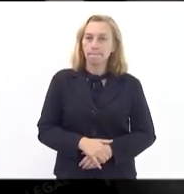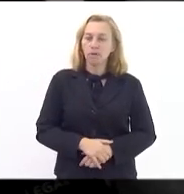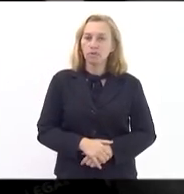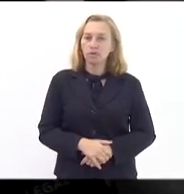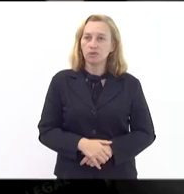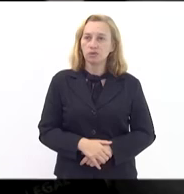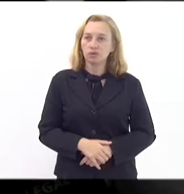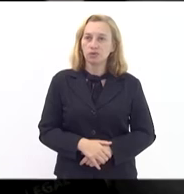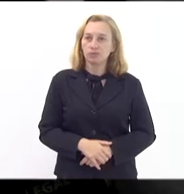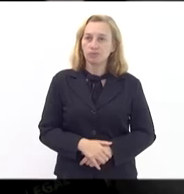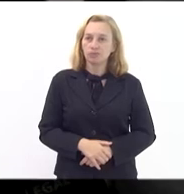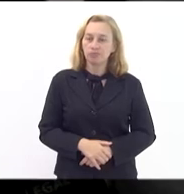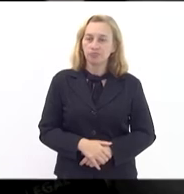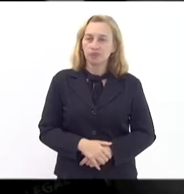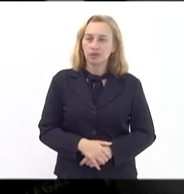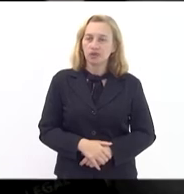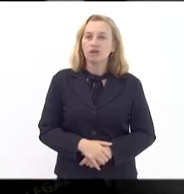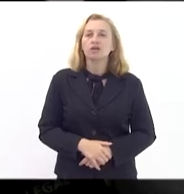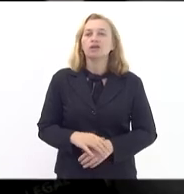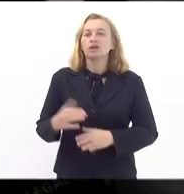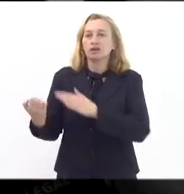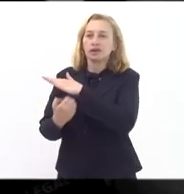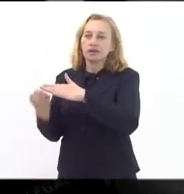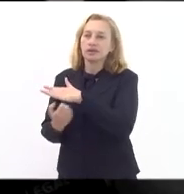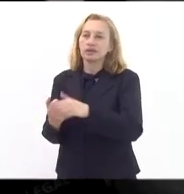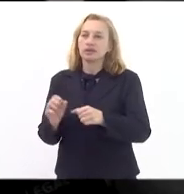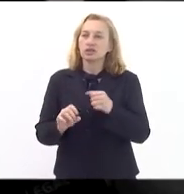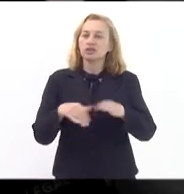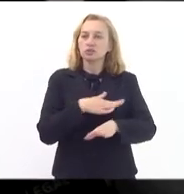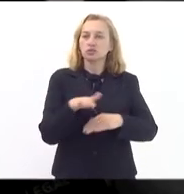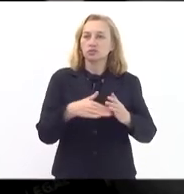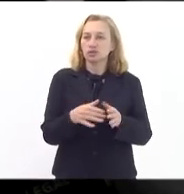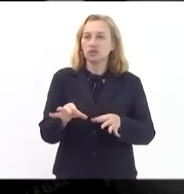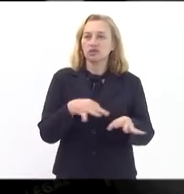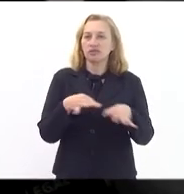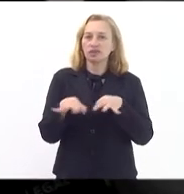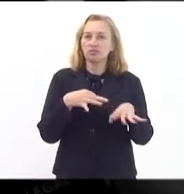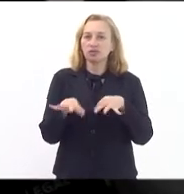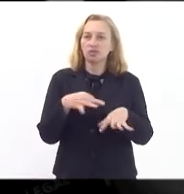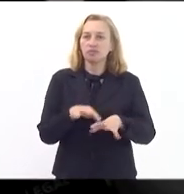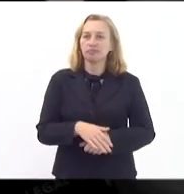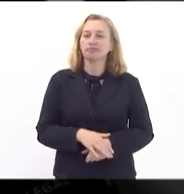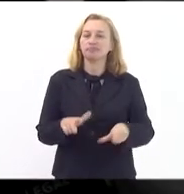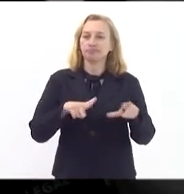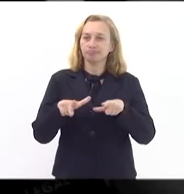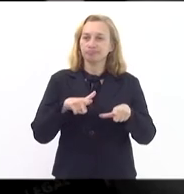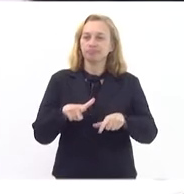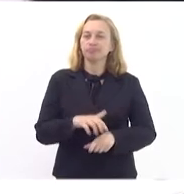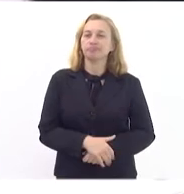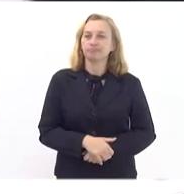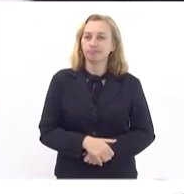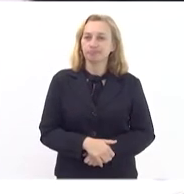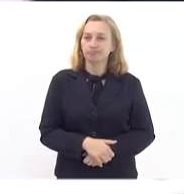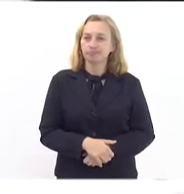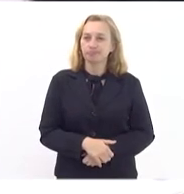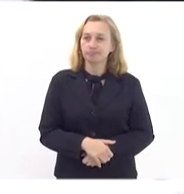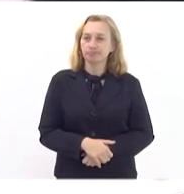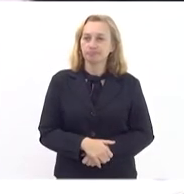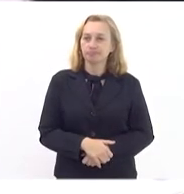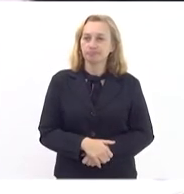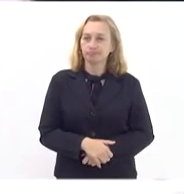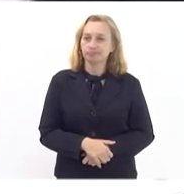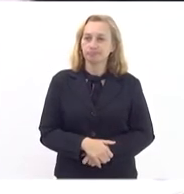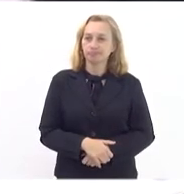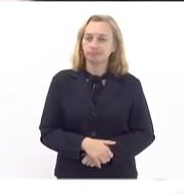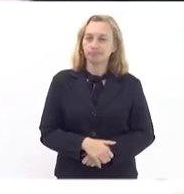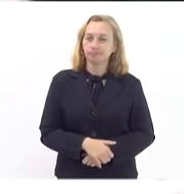gramas nós teria vem fazendo todo esse trabalho pedir para você concluir a gente poderia oportunidade para